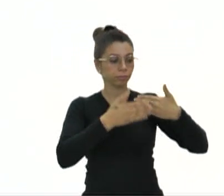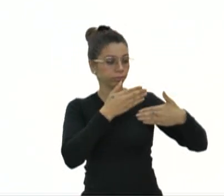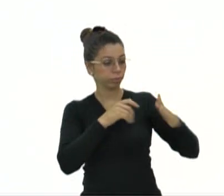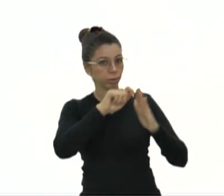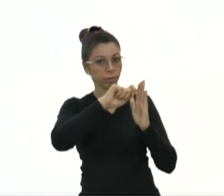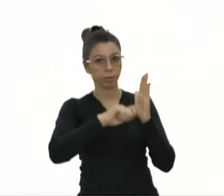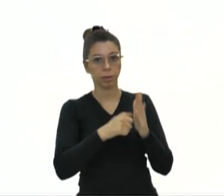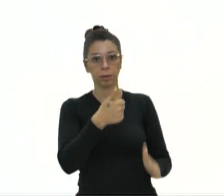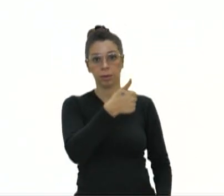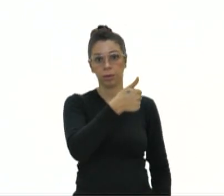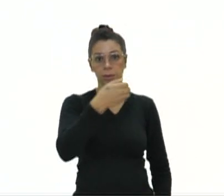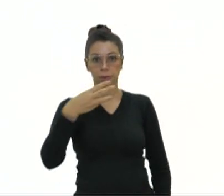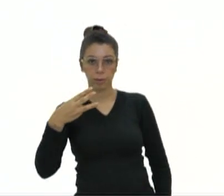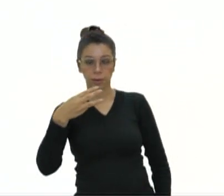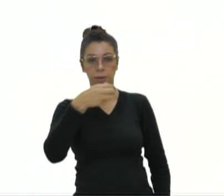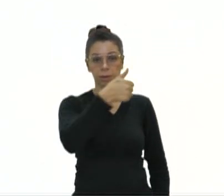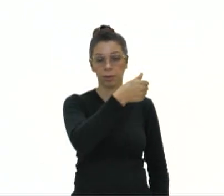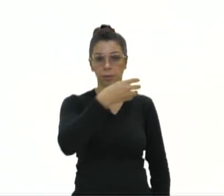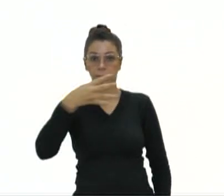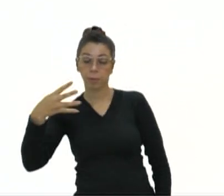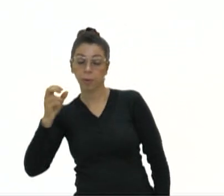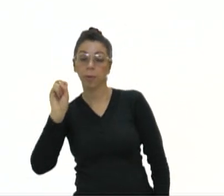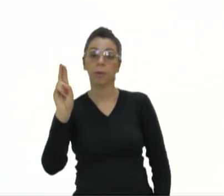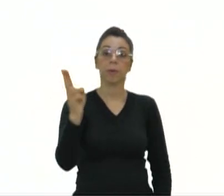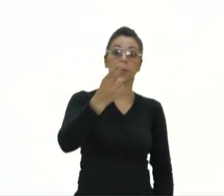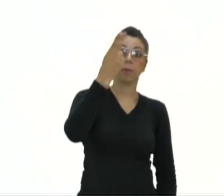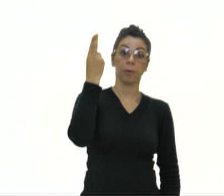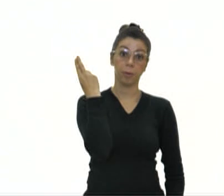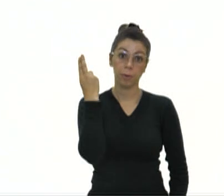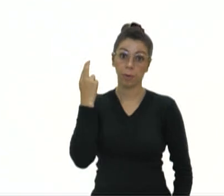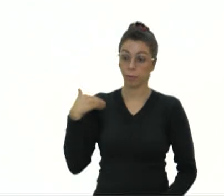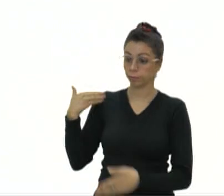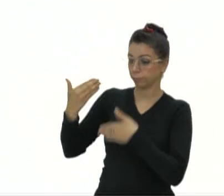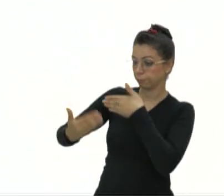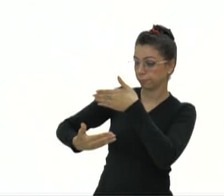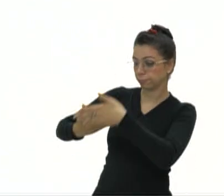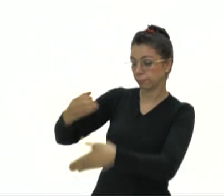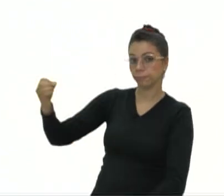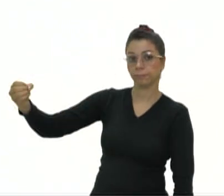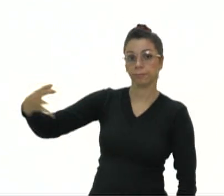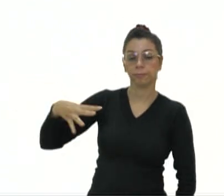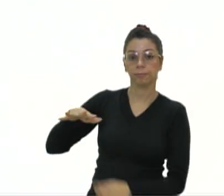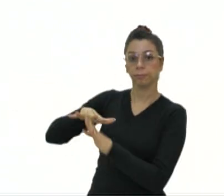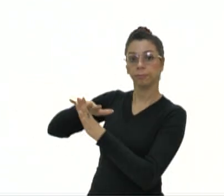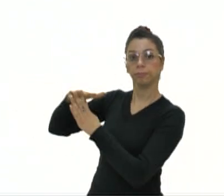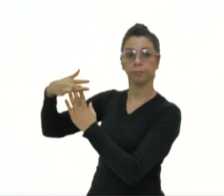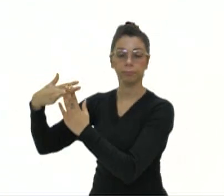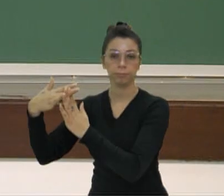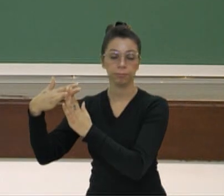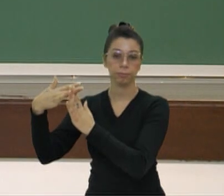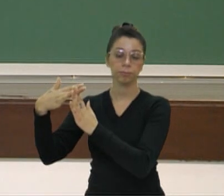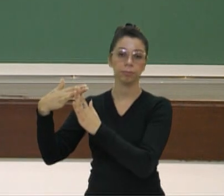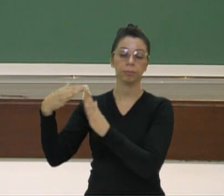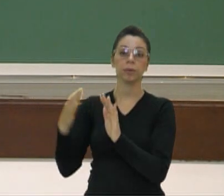13 e 14, ou a implementação de um processo novo chamado socialismo, que teve